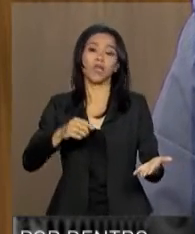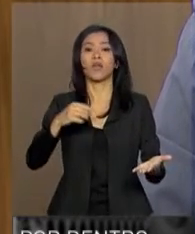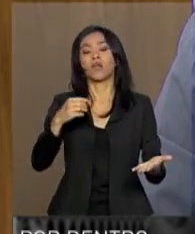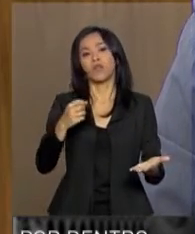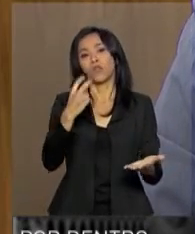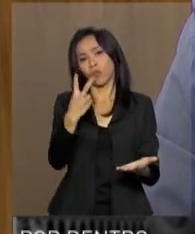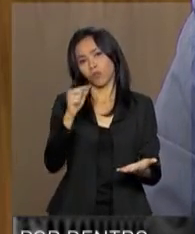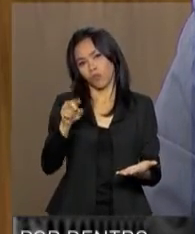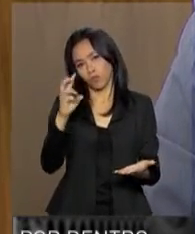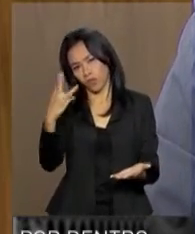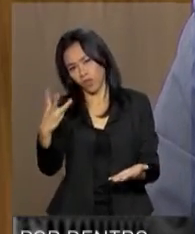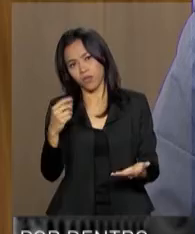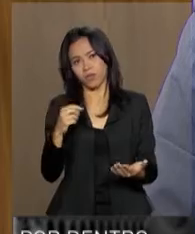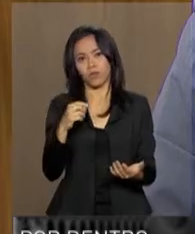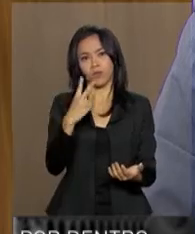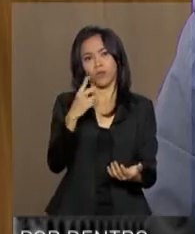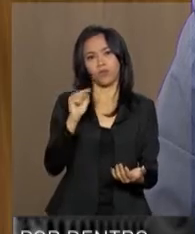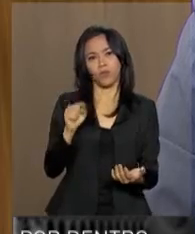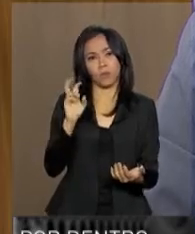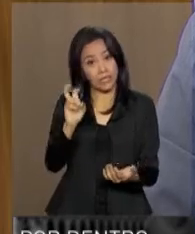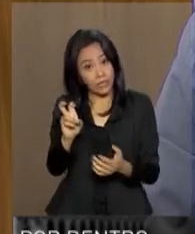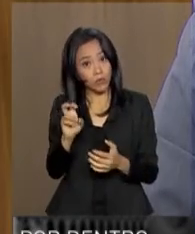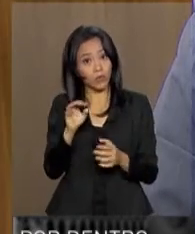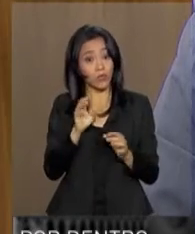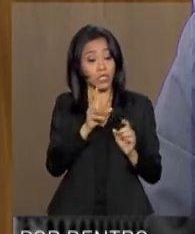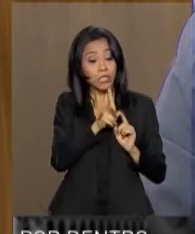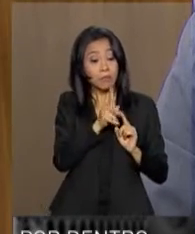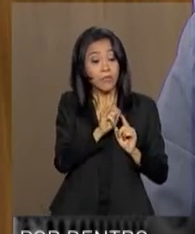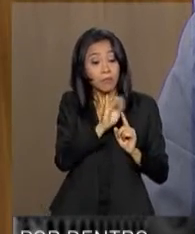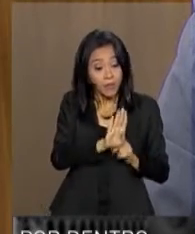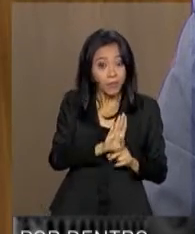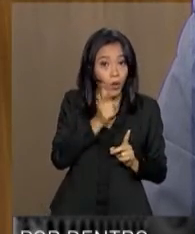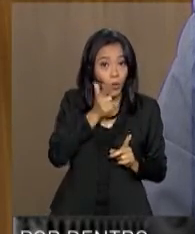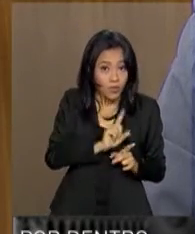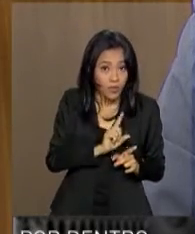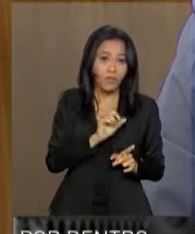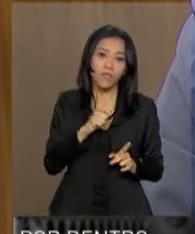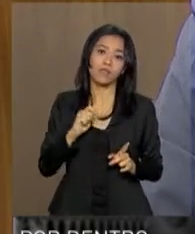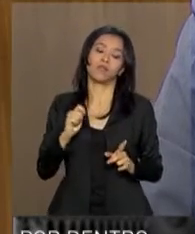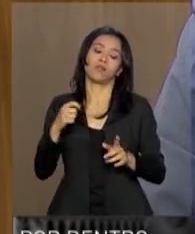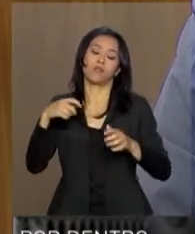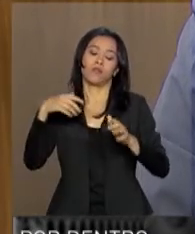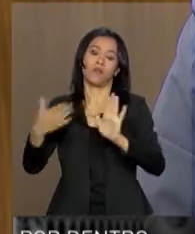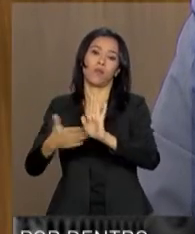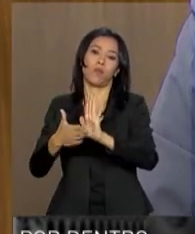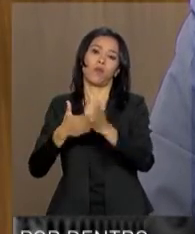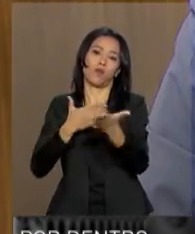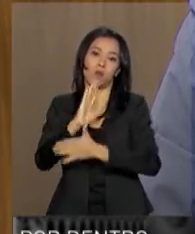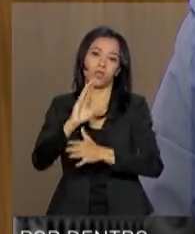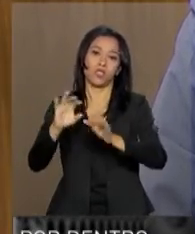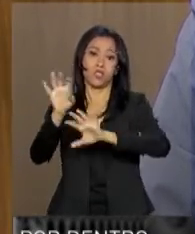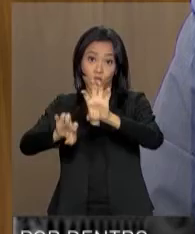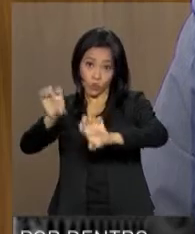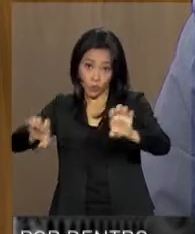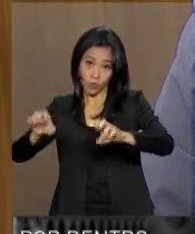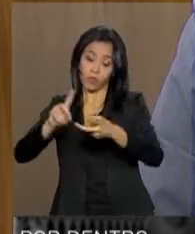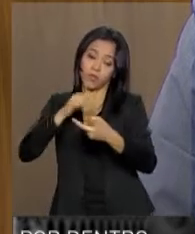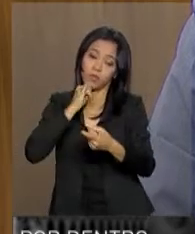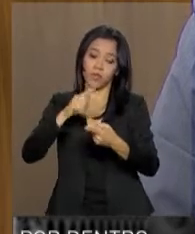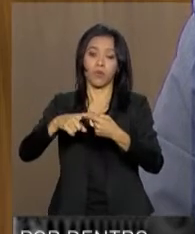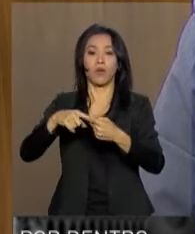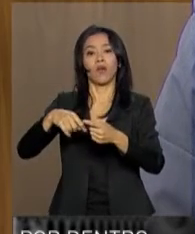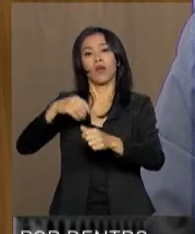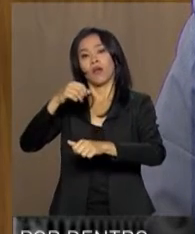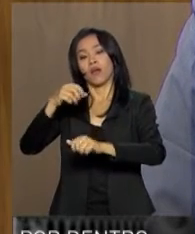2.5 de pib ao ano nós precisamos aprovar reformas estruturantes previdência alguma reforma